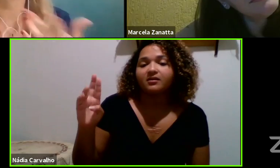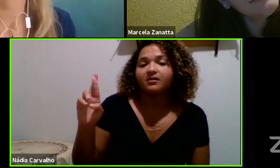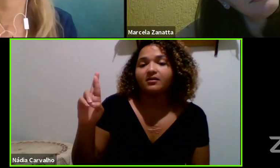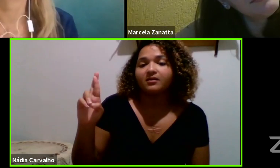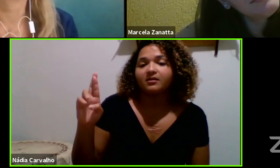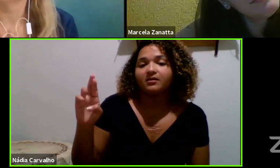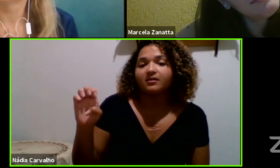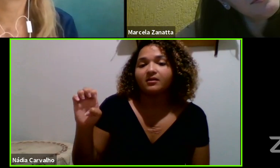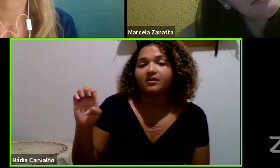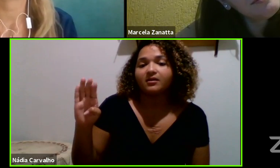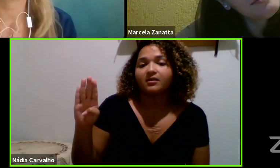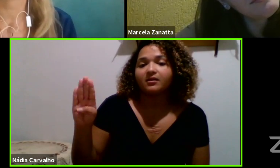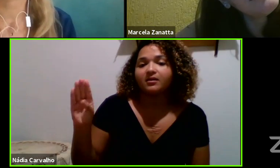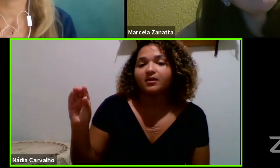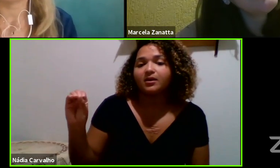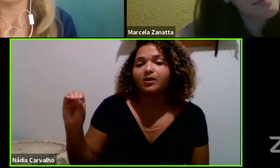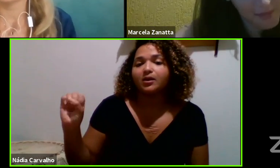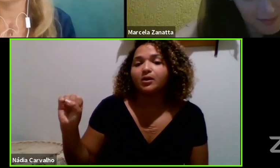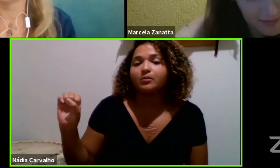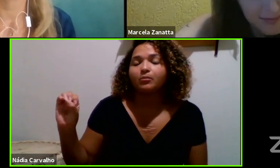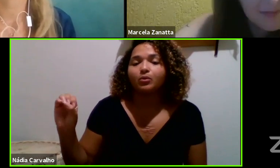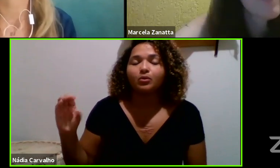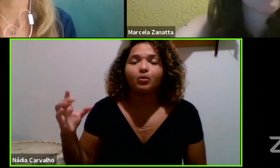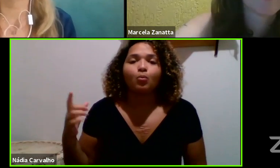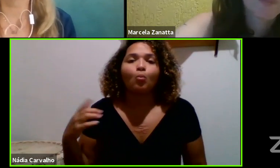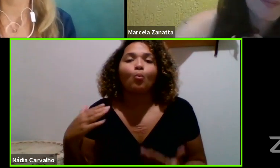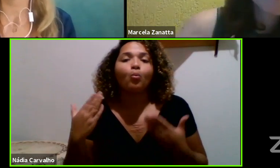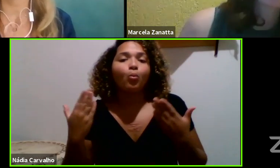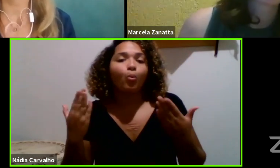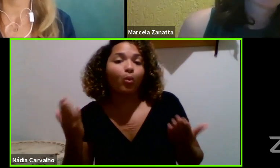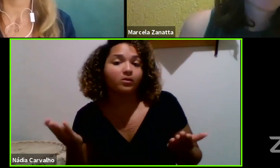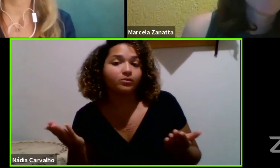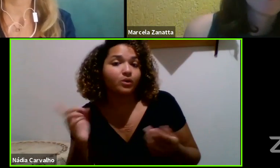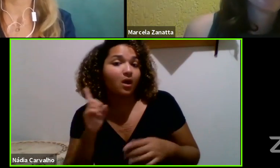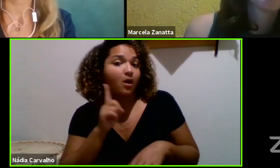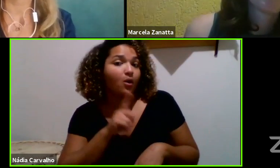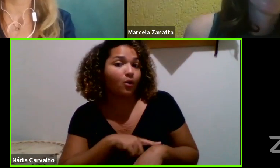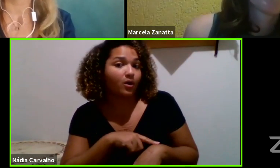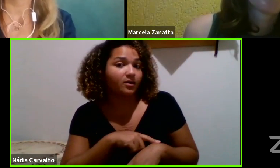que período do trabalho de parto, né?